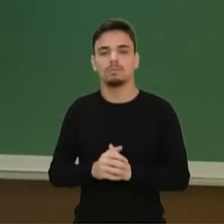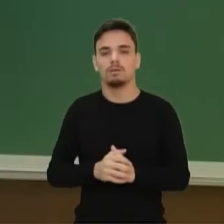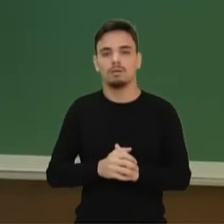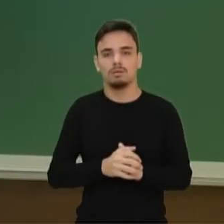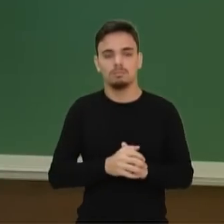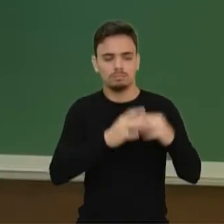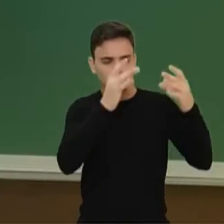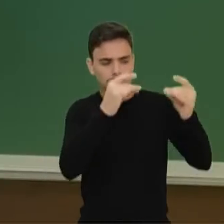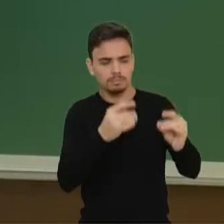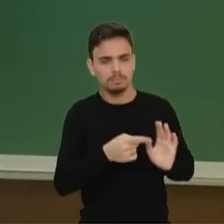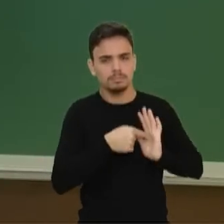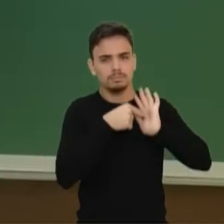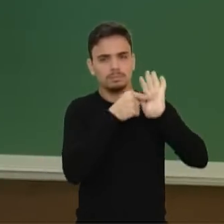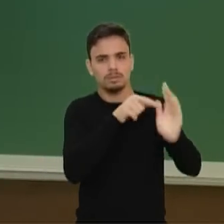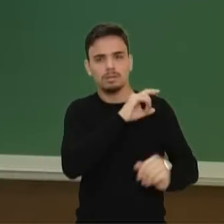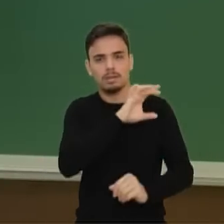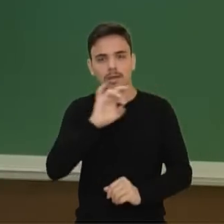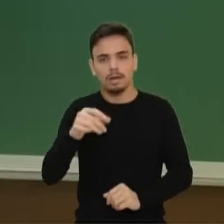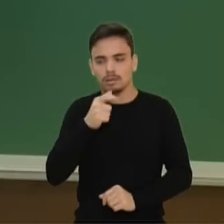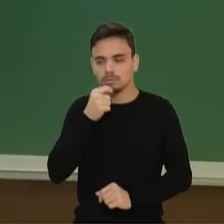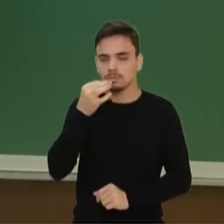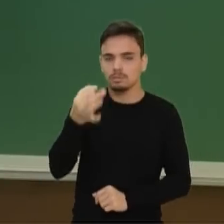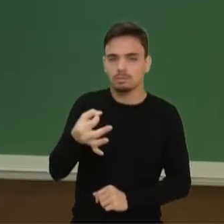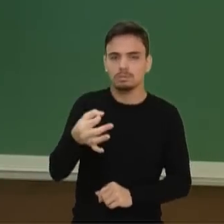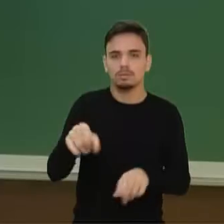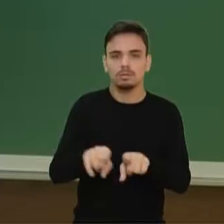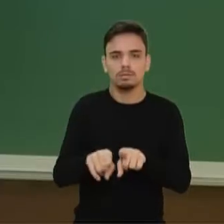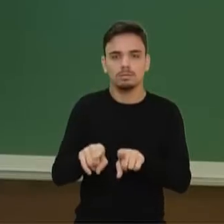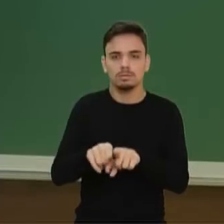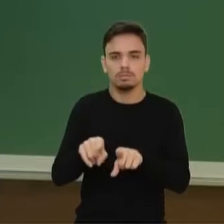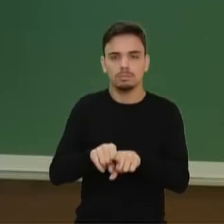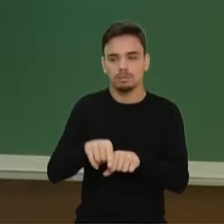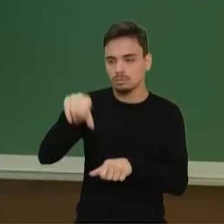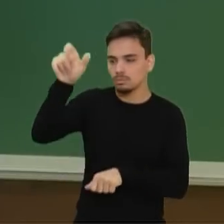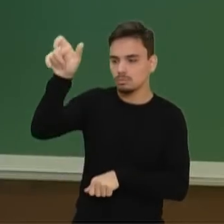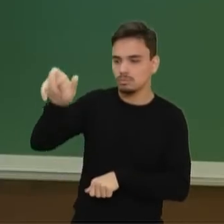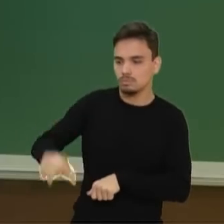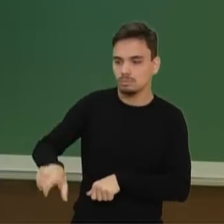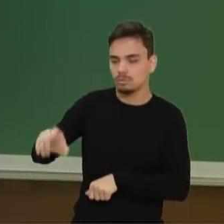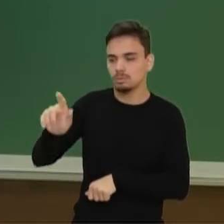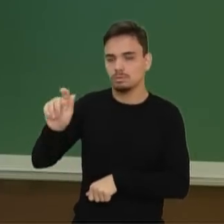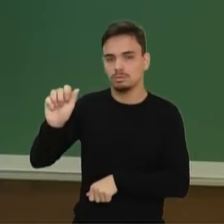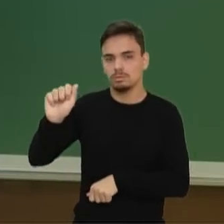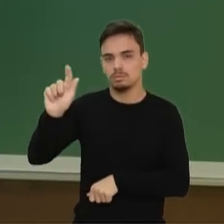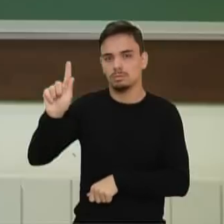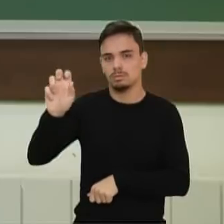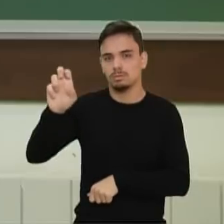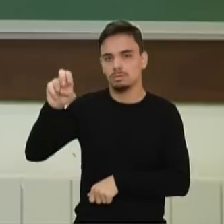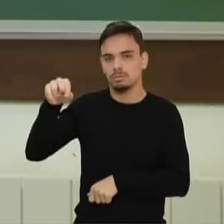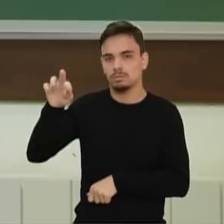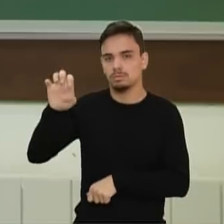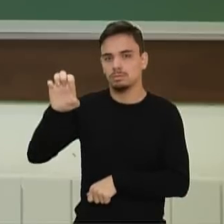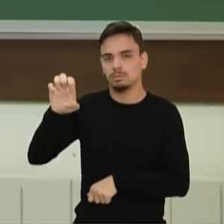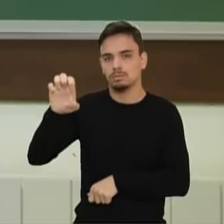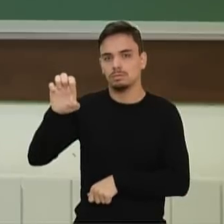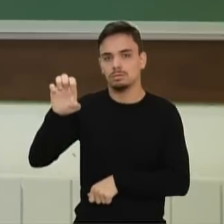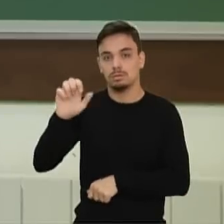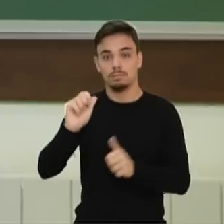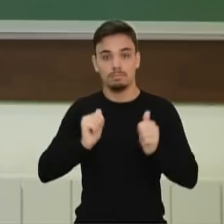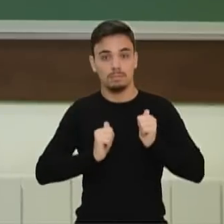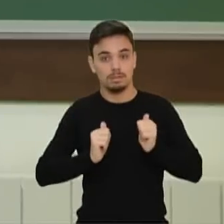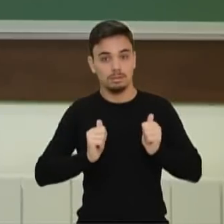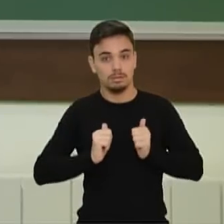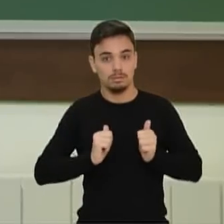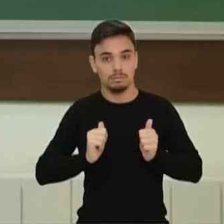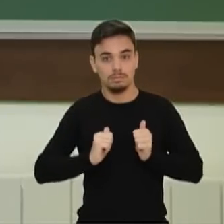cada oração o sujeito e o agente da passiva. Sujeito e agente da